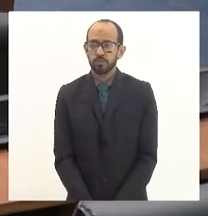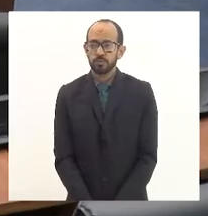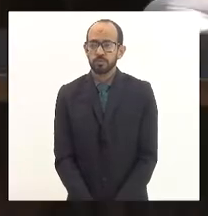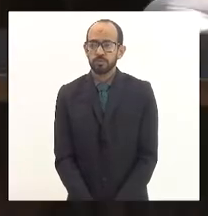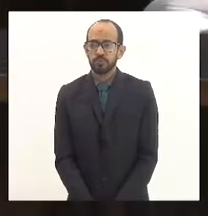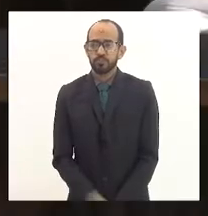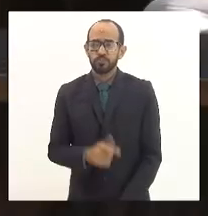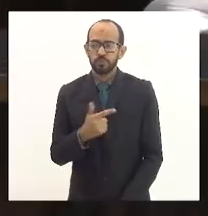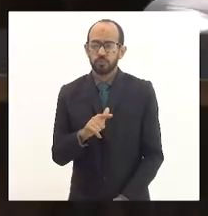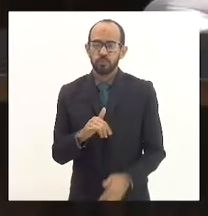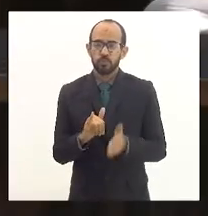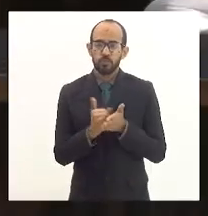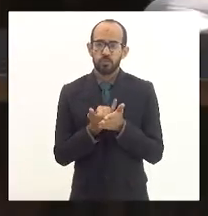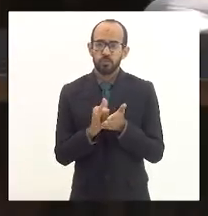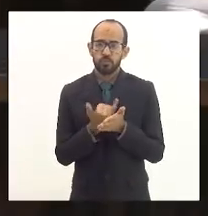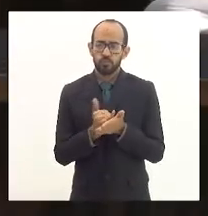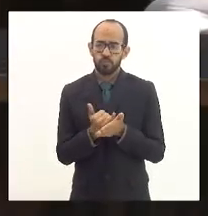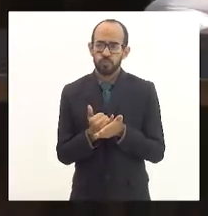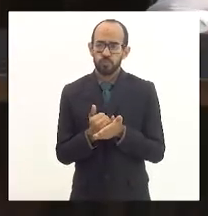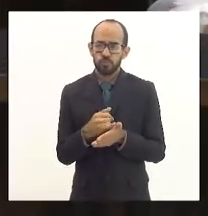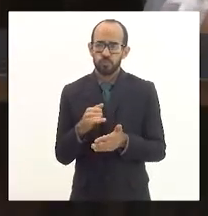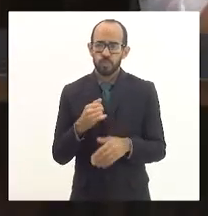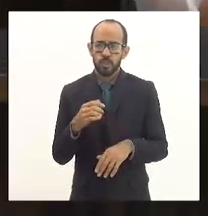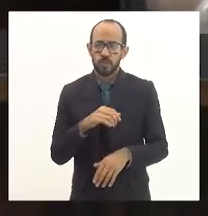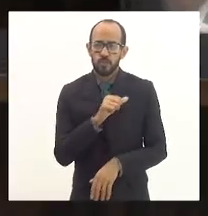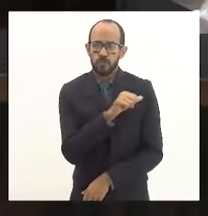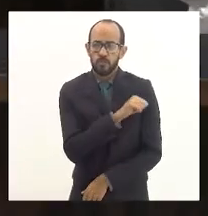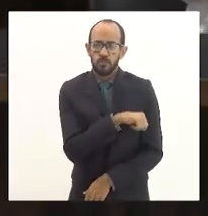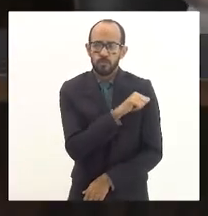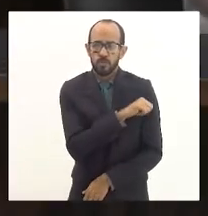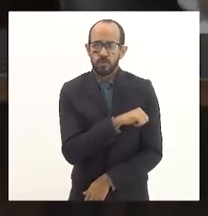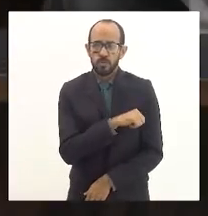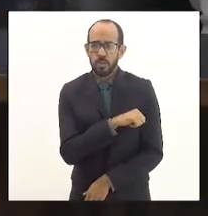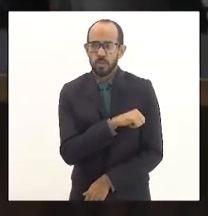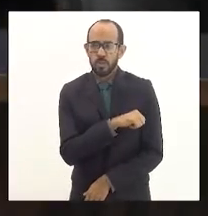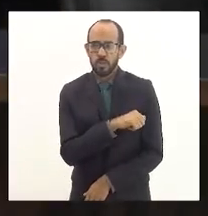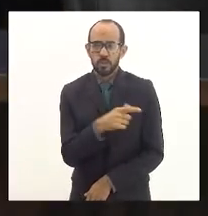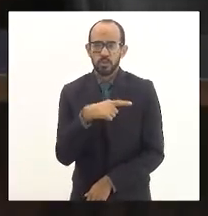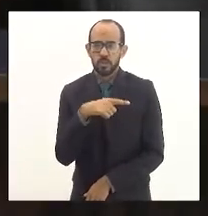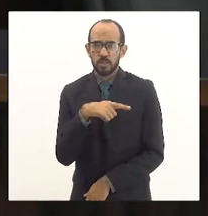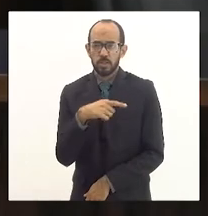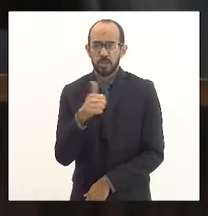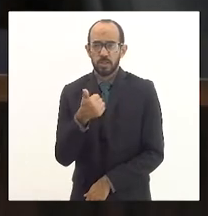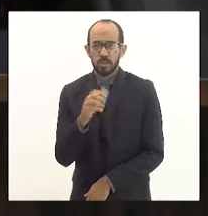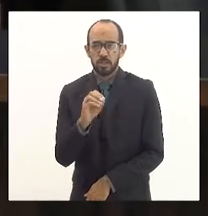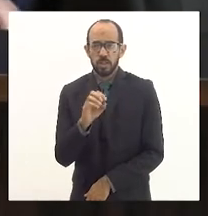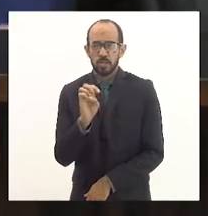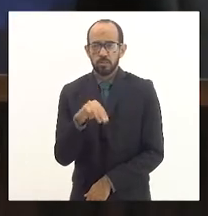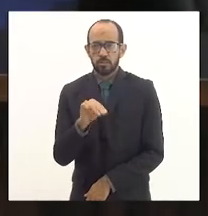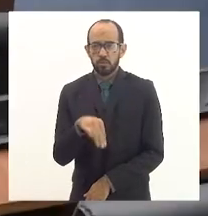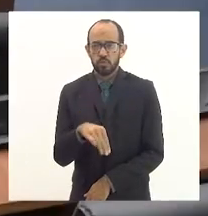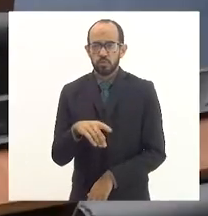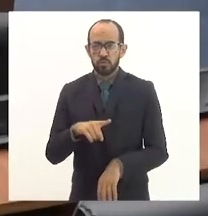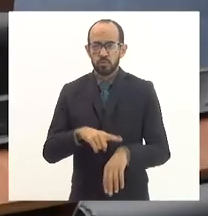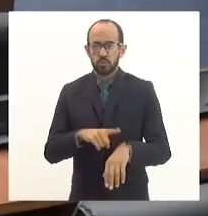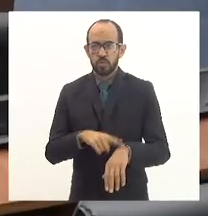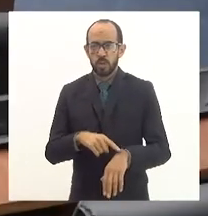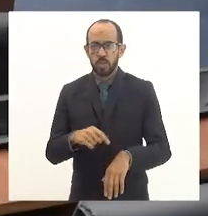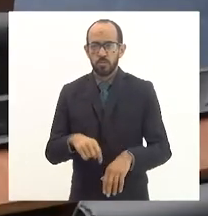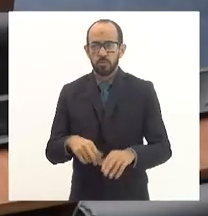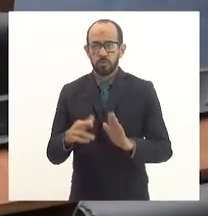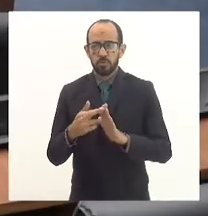nosso moradora Nobre deputada enfermeira Rejane você nem se dispõe de dez minutos do tempo regimental e